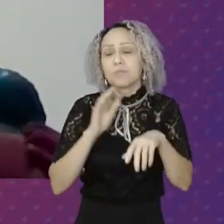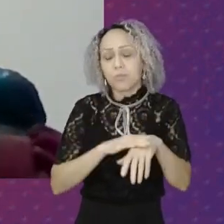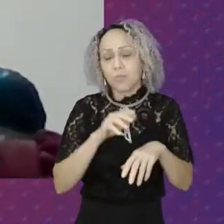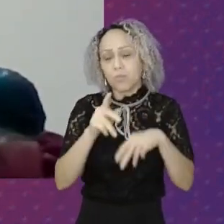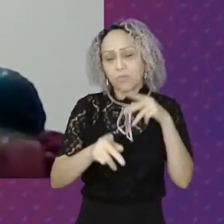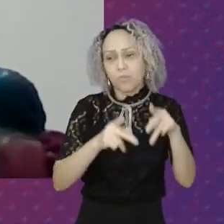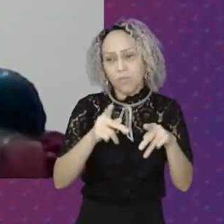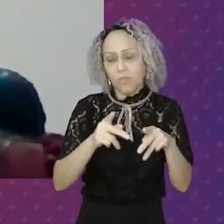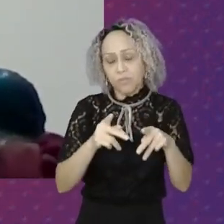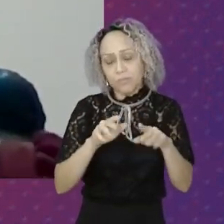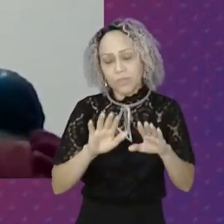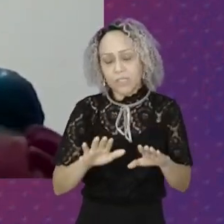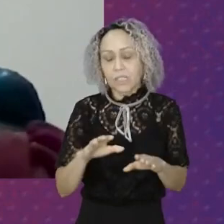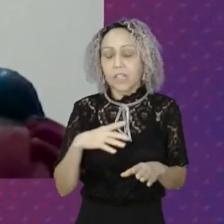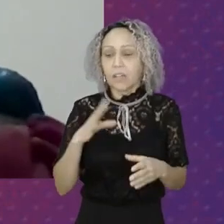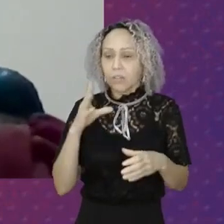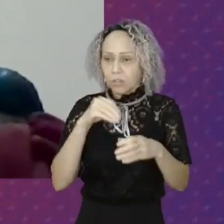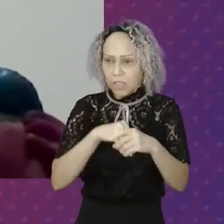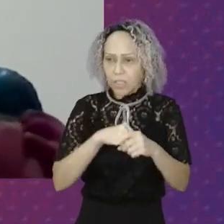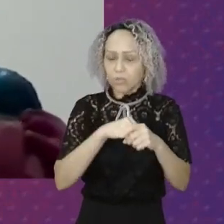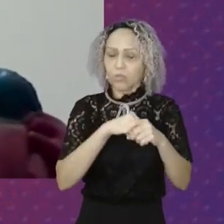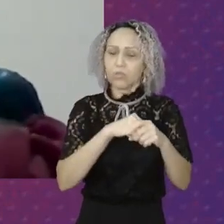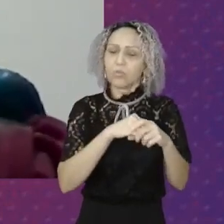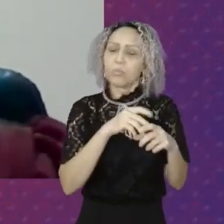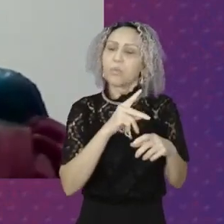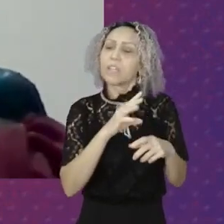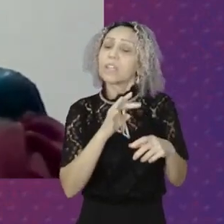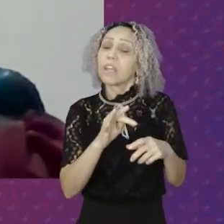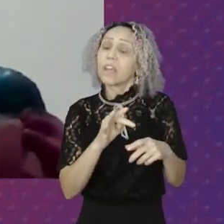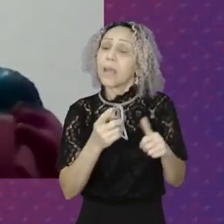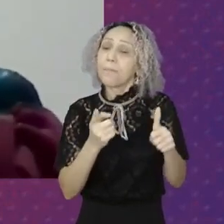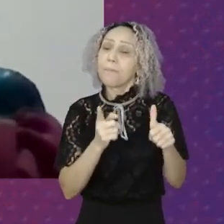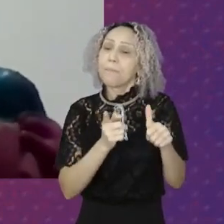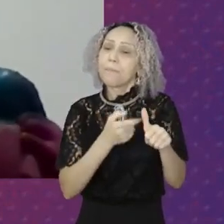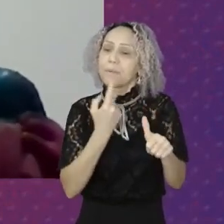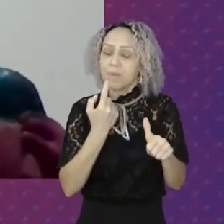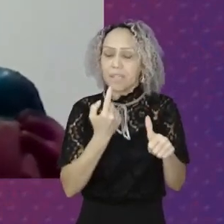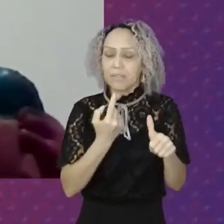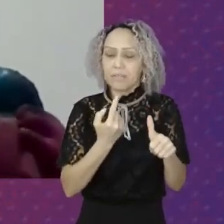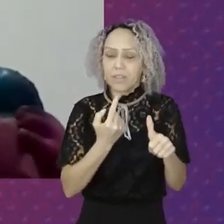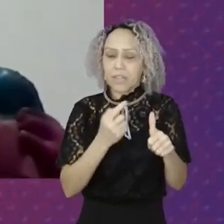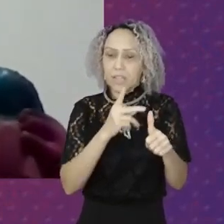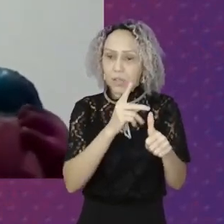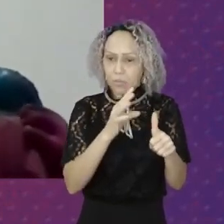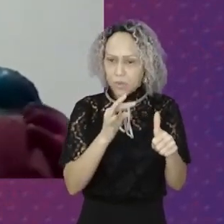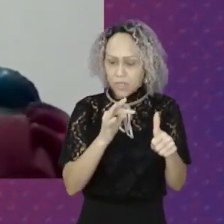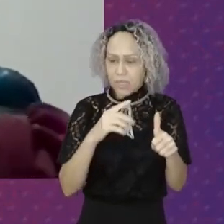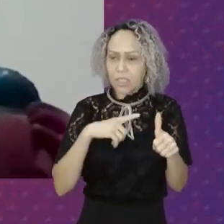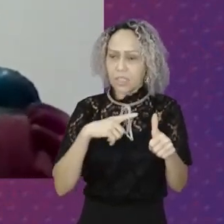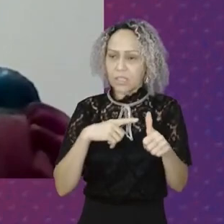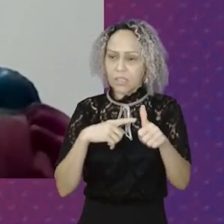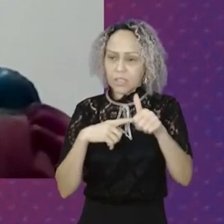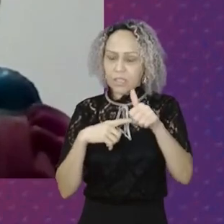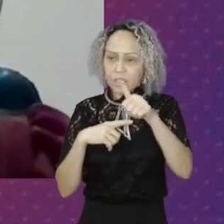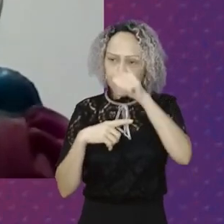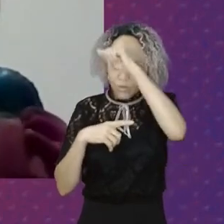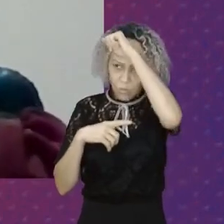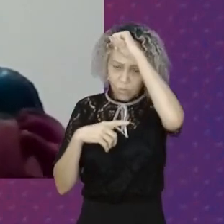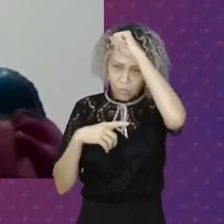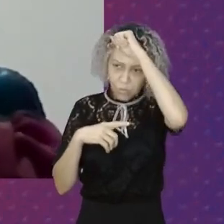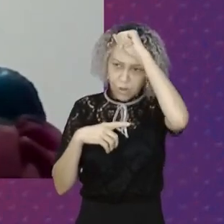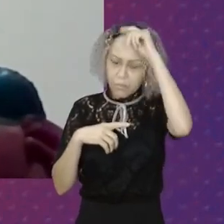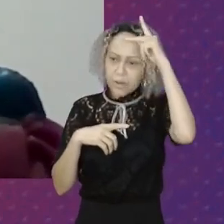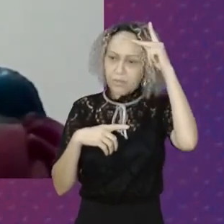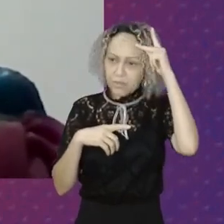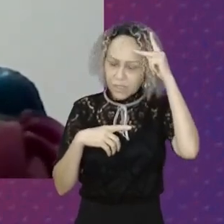Trabalhadores, também pela primeira vez que o Partido dos Trabalhadores ocupa o executivo na minha cidade. Então, é